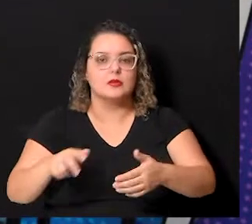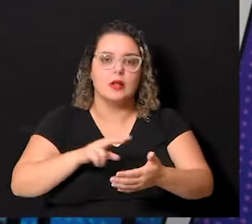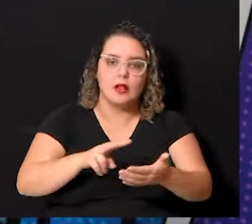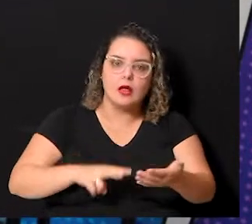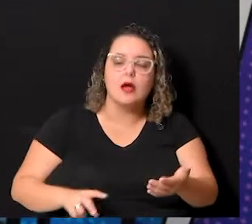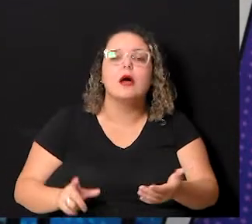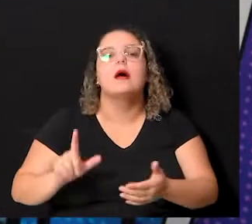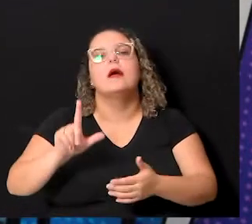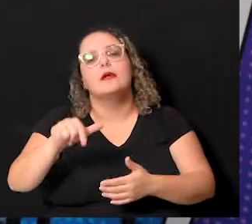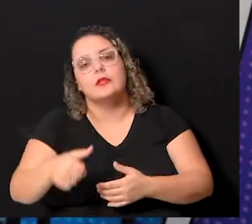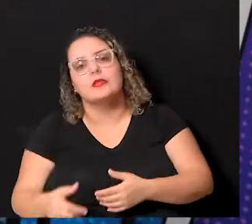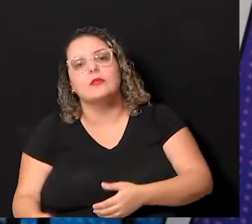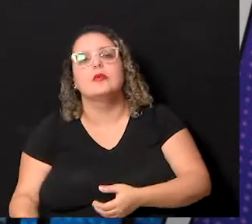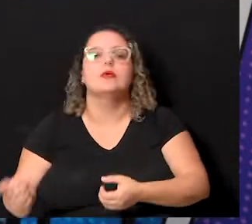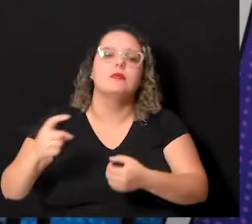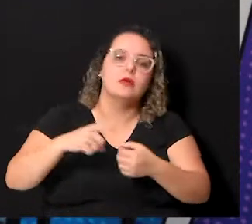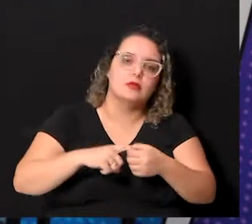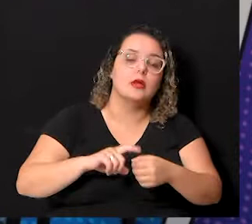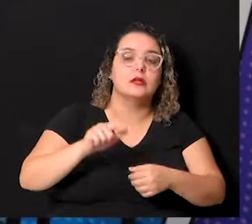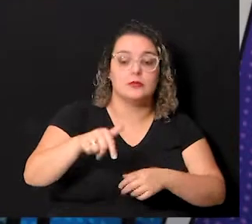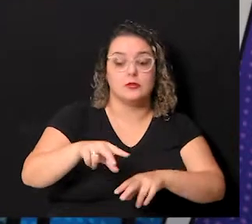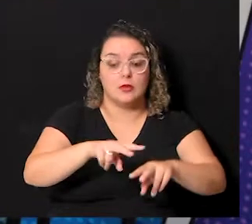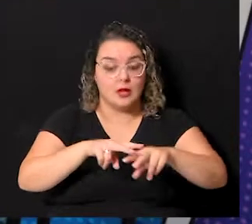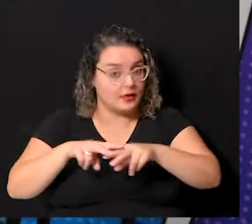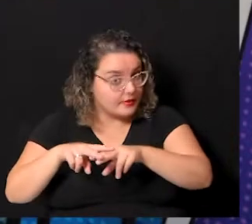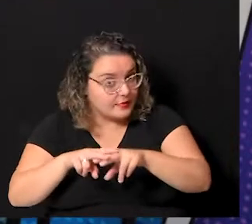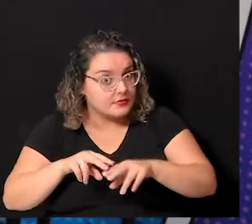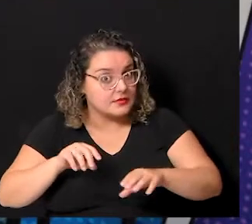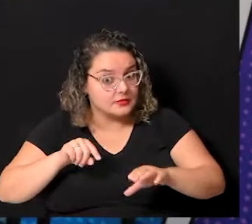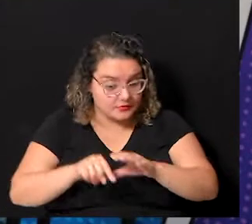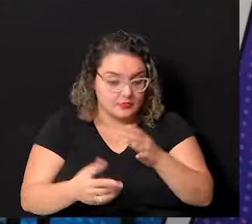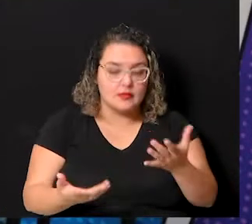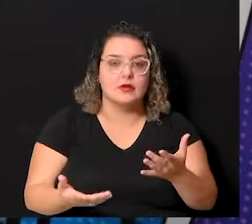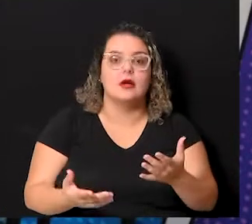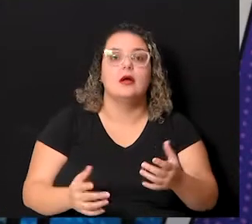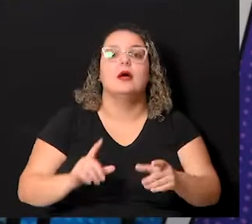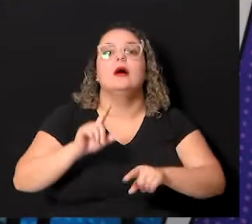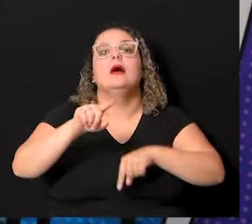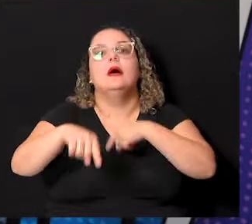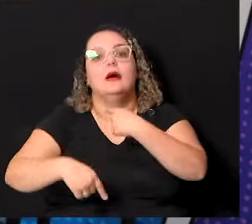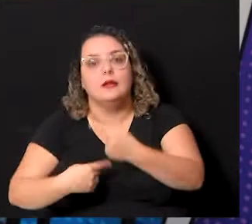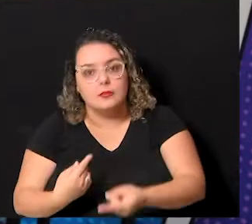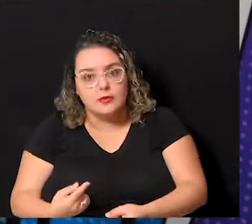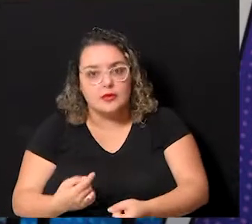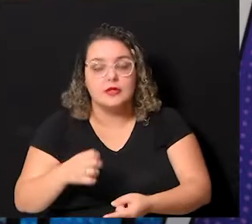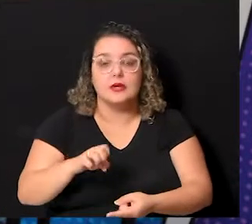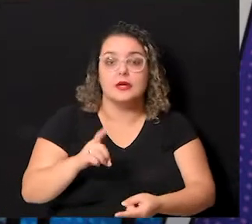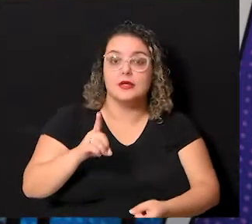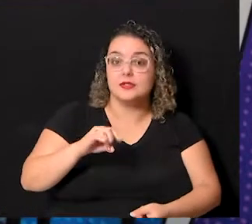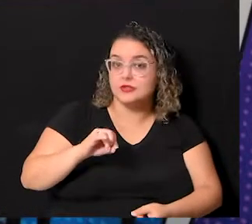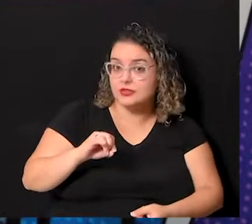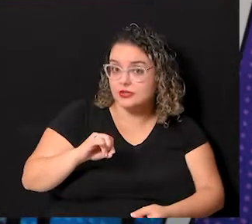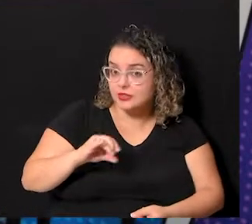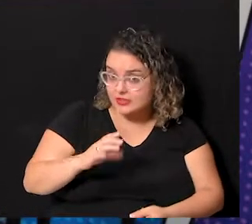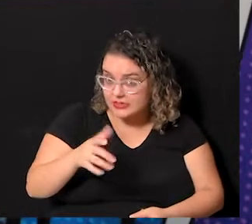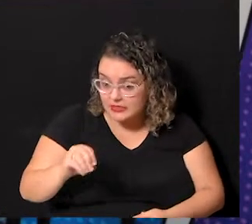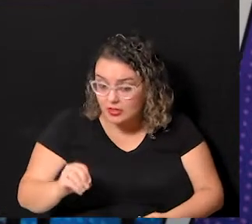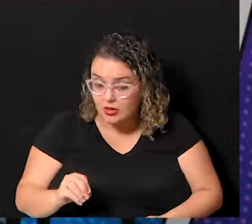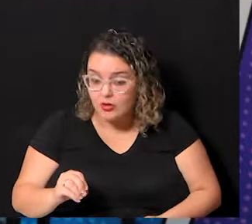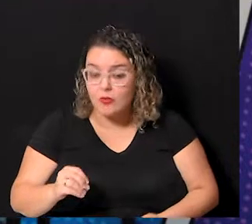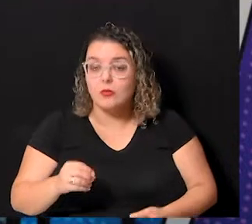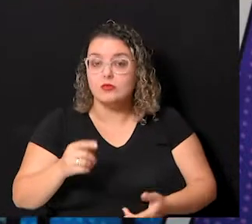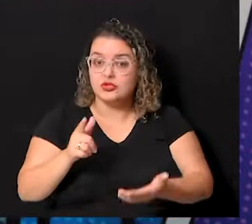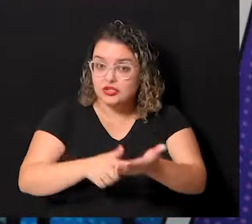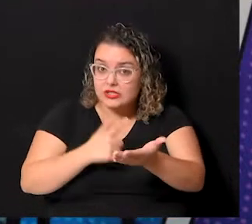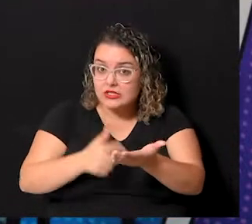tem isso. Daí depois vai para uma revisão mais conceitual, depois vai para uma edição, vamos cortar umas partes inúteis, vamos acrescentar coisa que está faltando